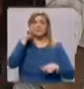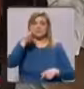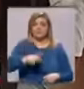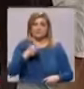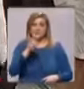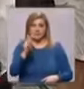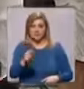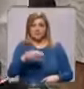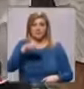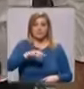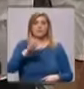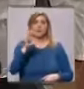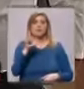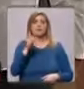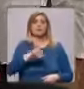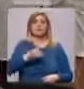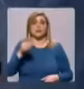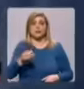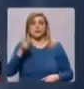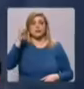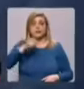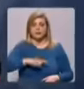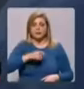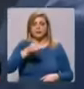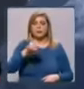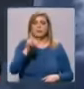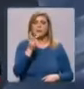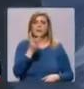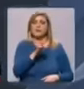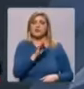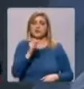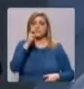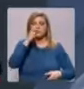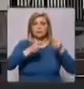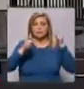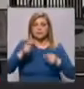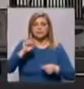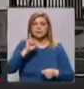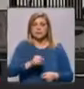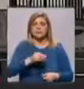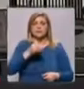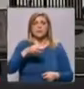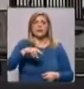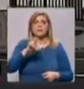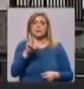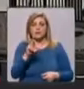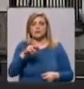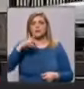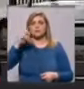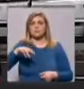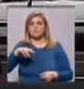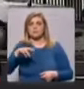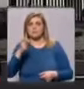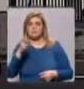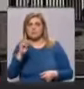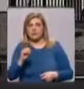Esquerda, MRPP, Plataforma de Cidadãos, PNR e MAS. As eleições estão marcadas para o dia 29.